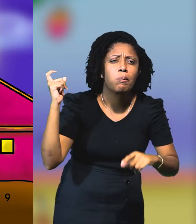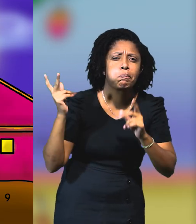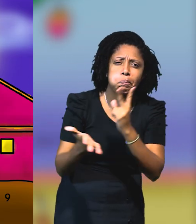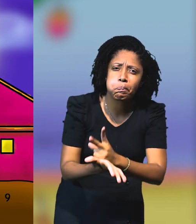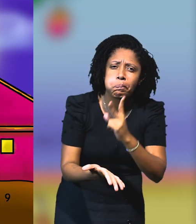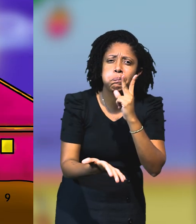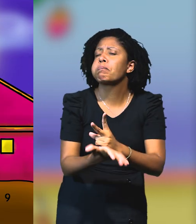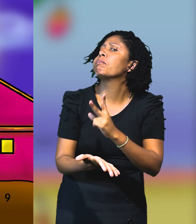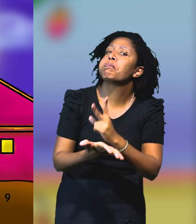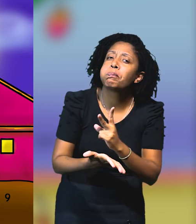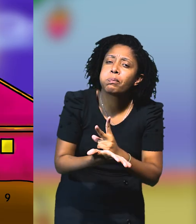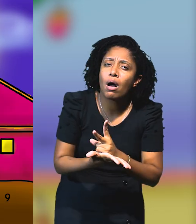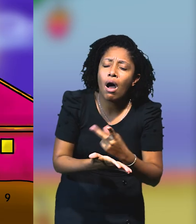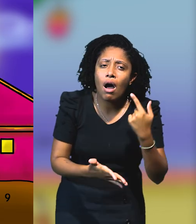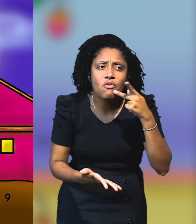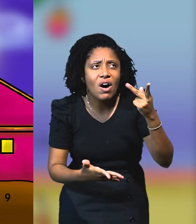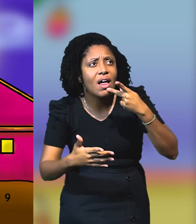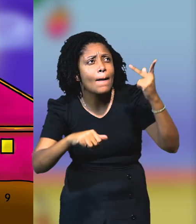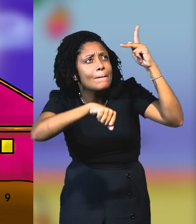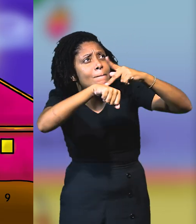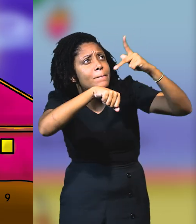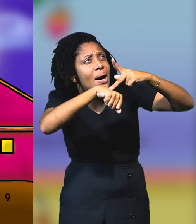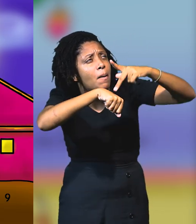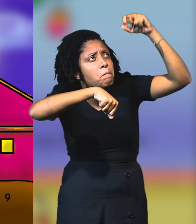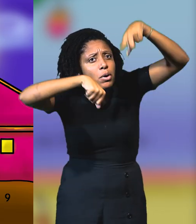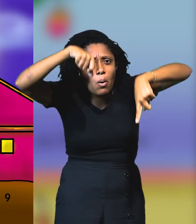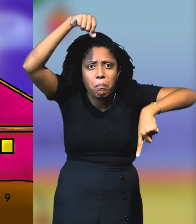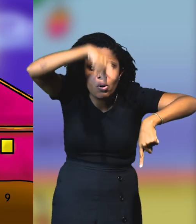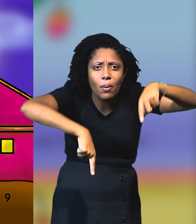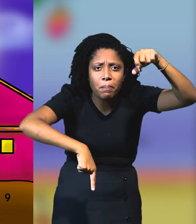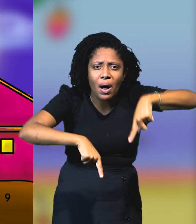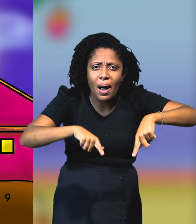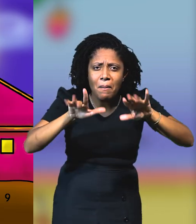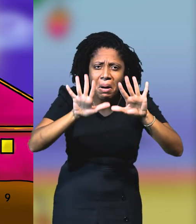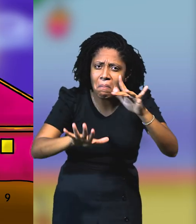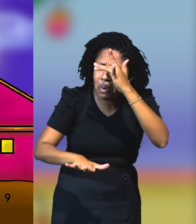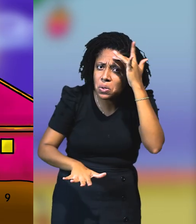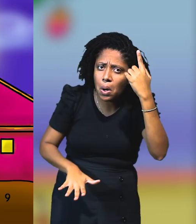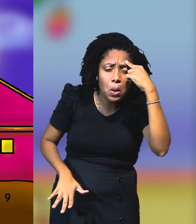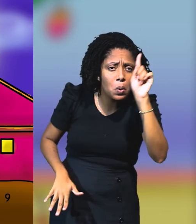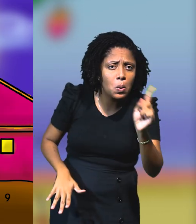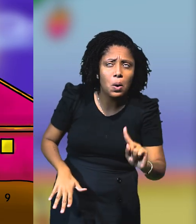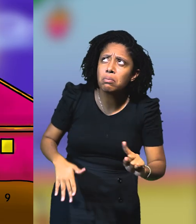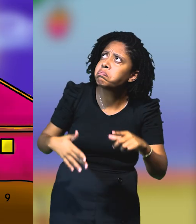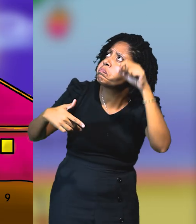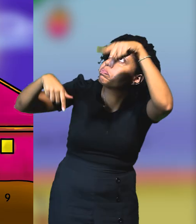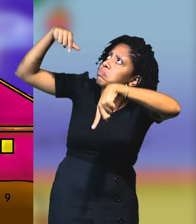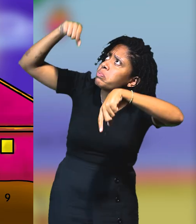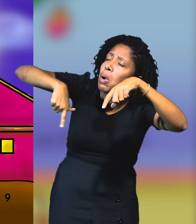constante. Falavam que caíam pedras toda noite, mas ninguém sabia de onde